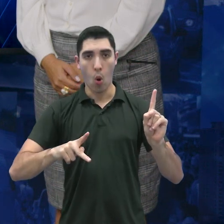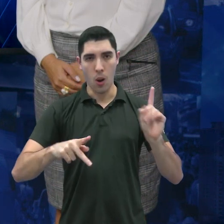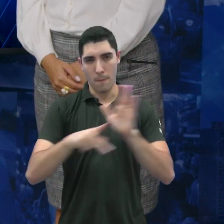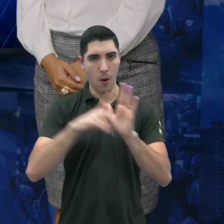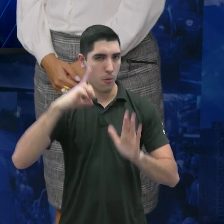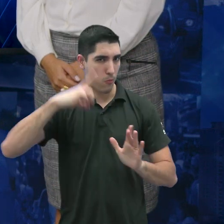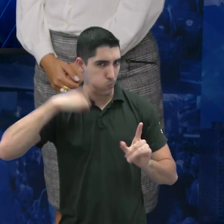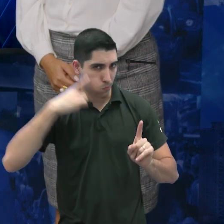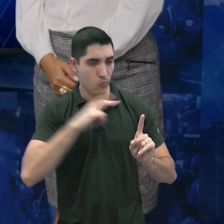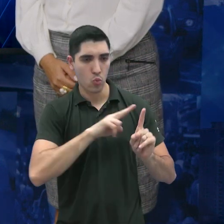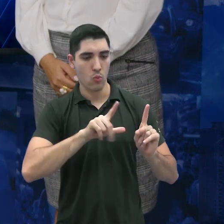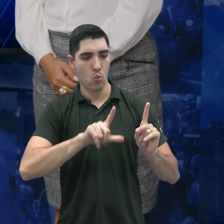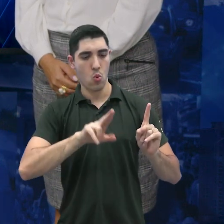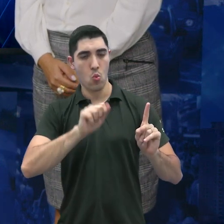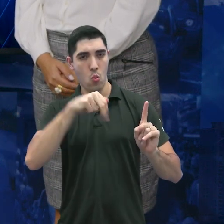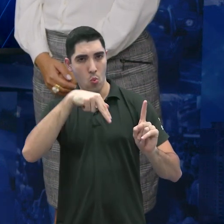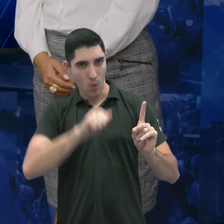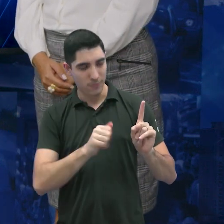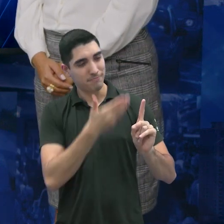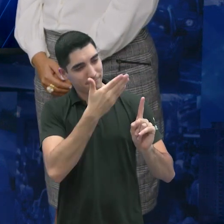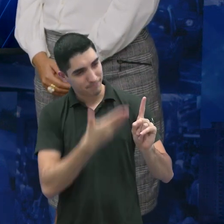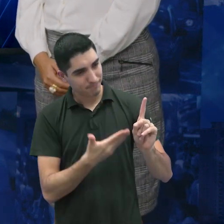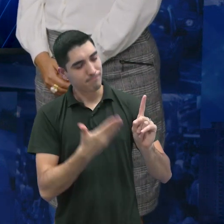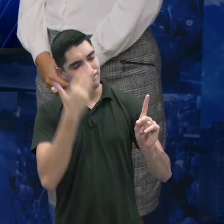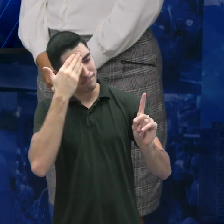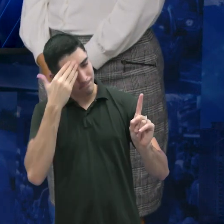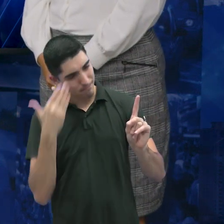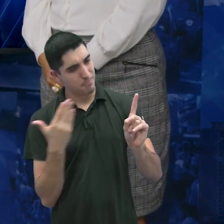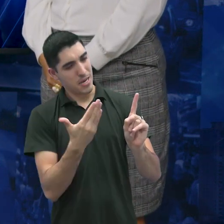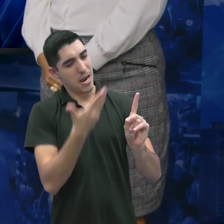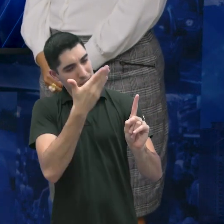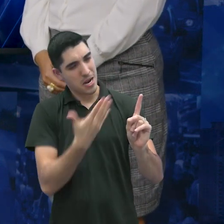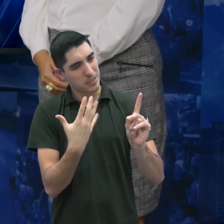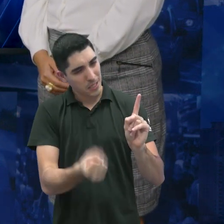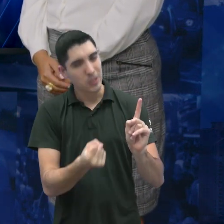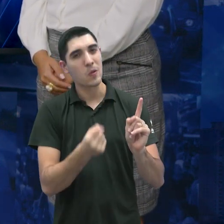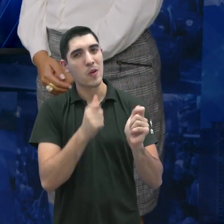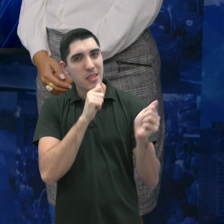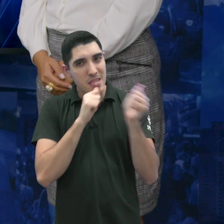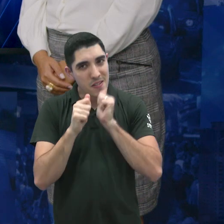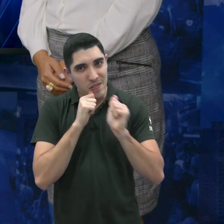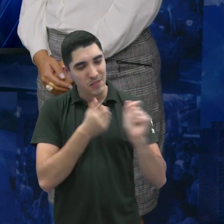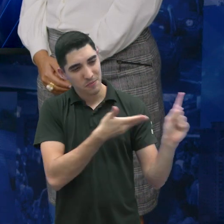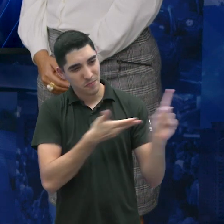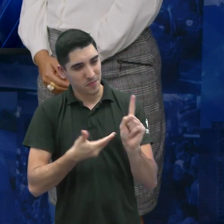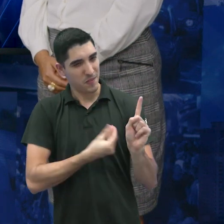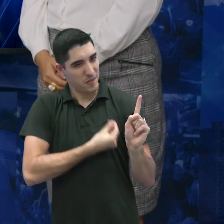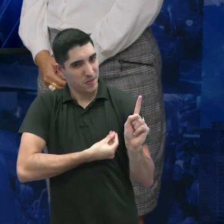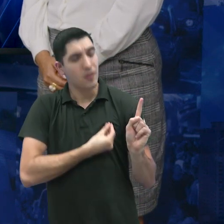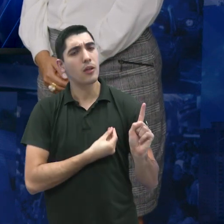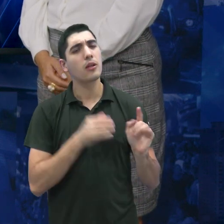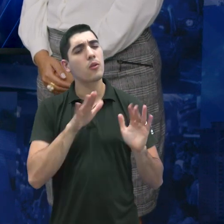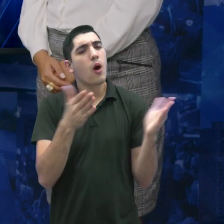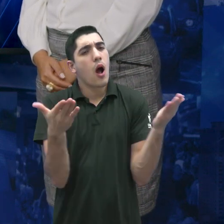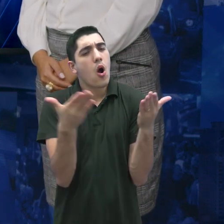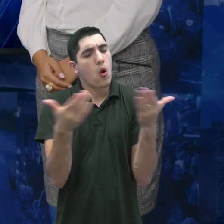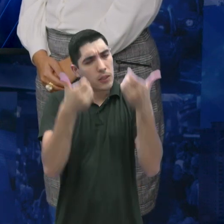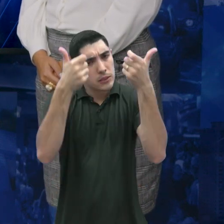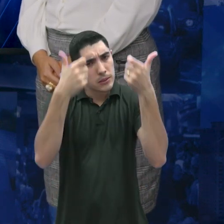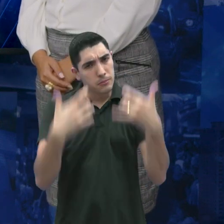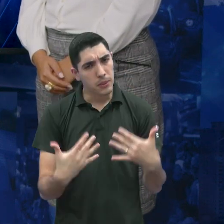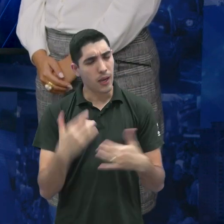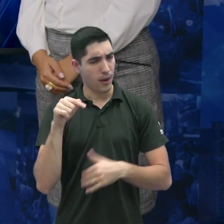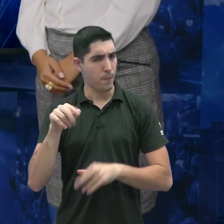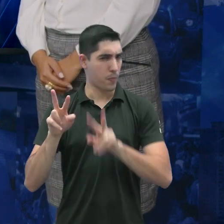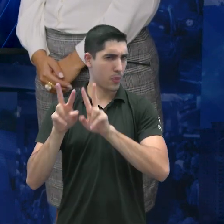de Direito da Univap. Bom, doutora, primeiro, obrigado pela presença. E para poder entender um pouco